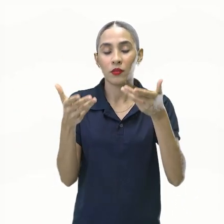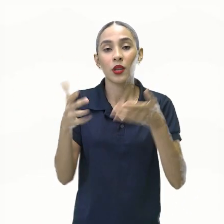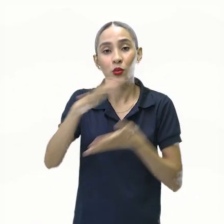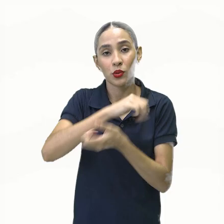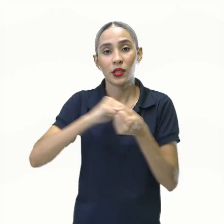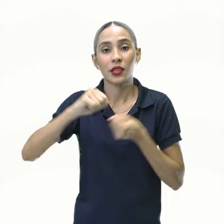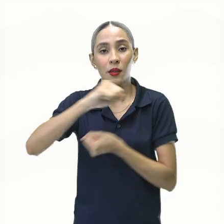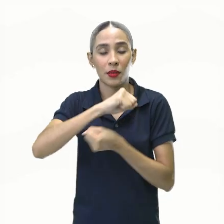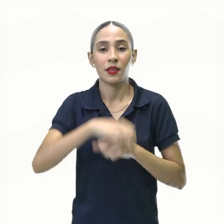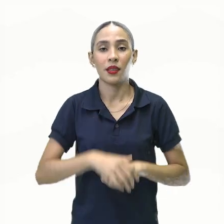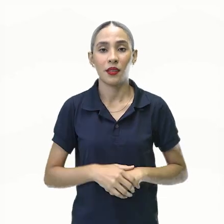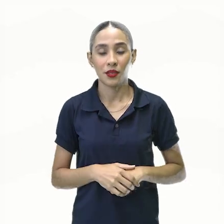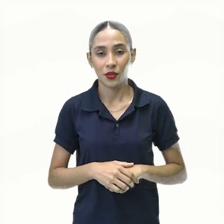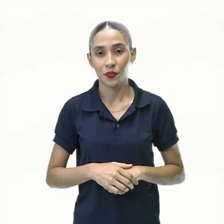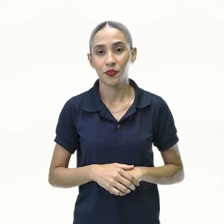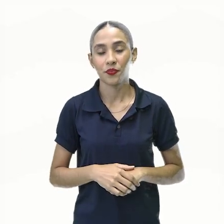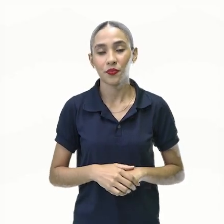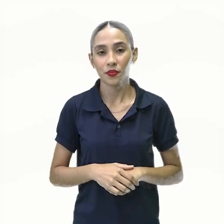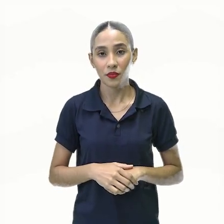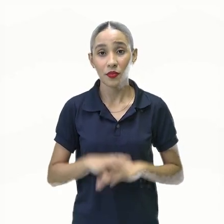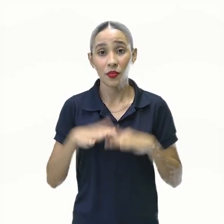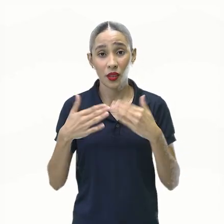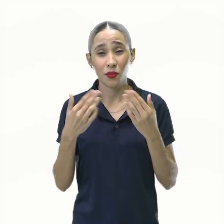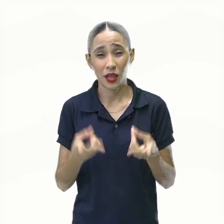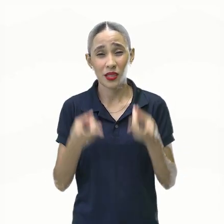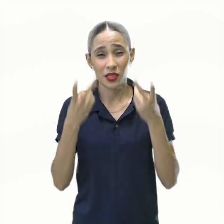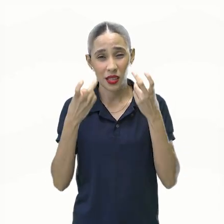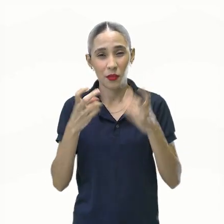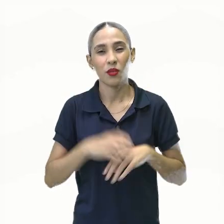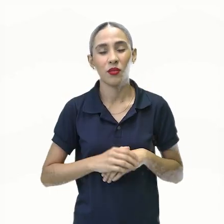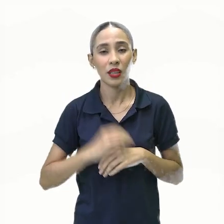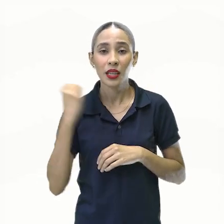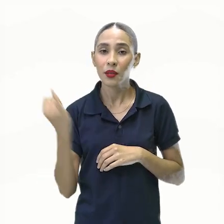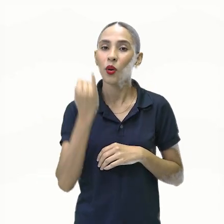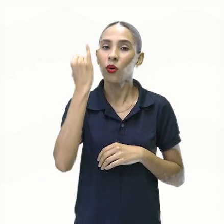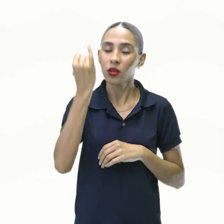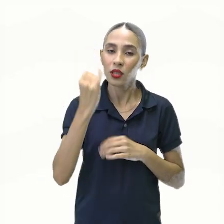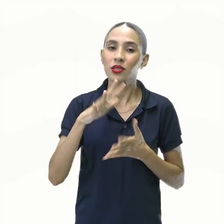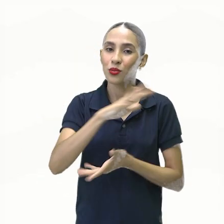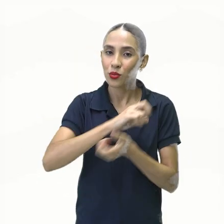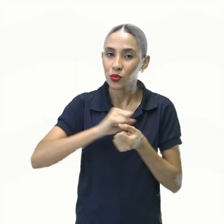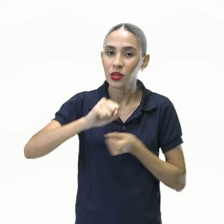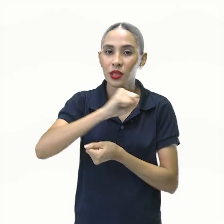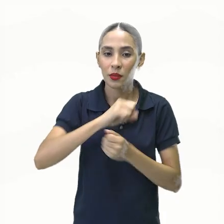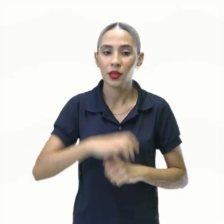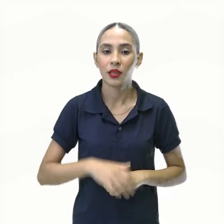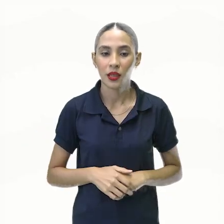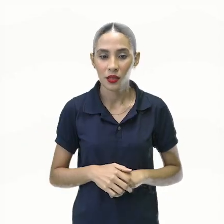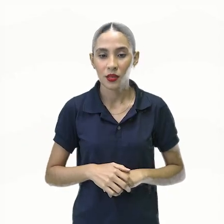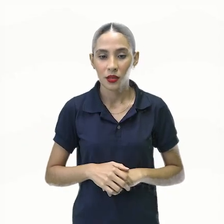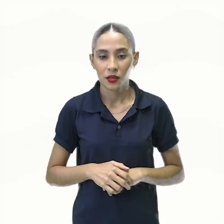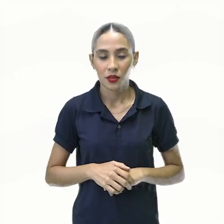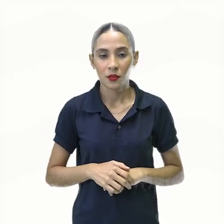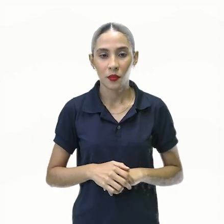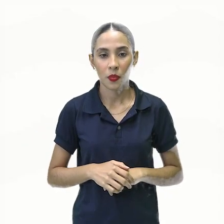impulsionar a sustentabilidade. Percebam aí como é importante a